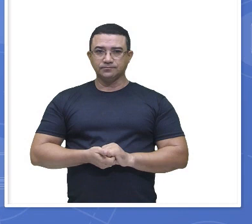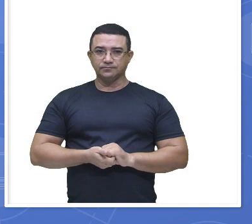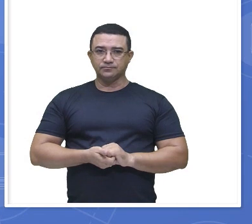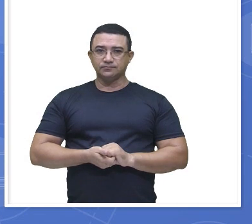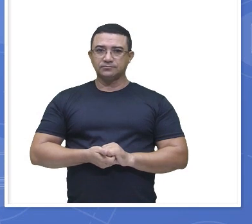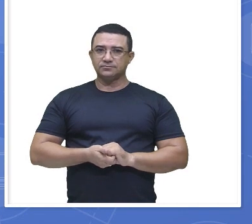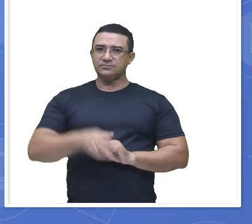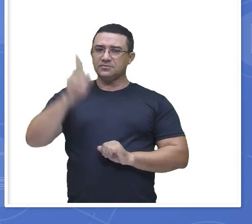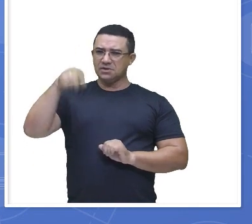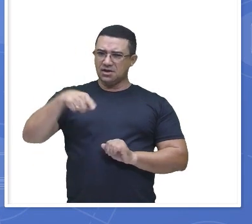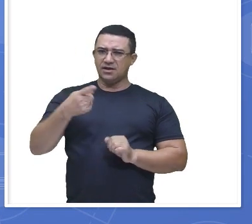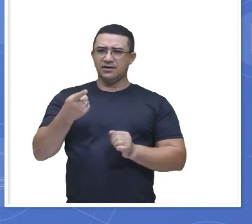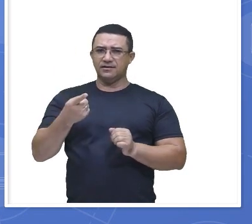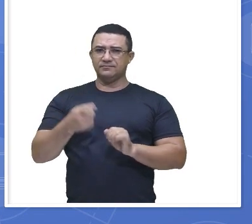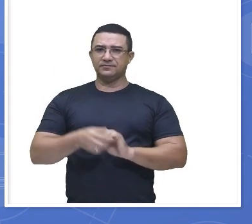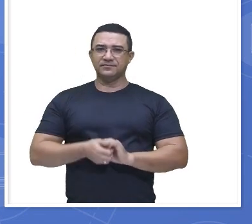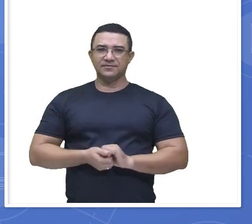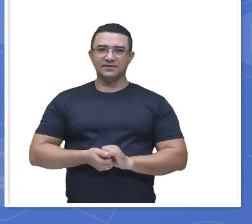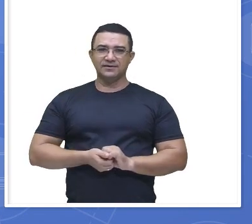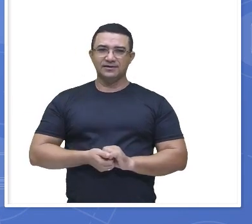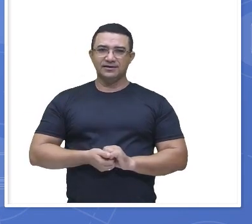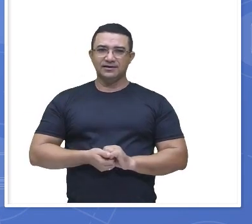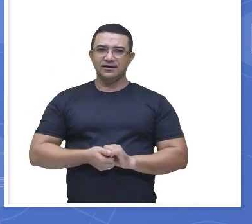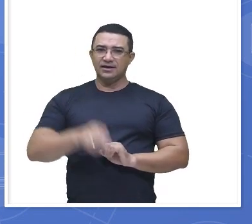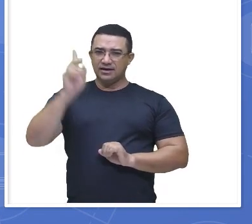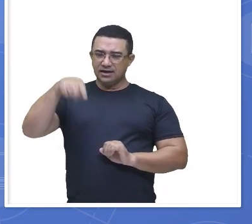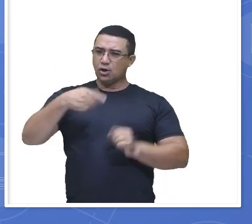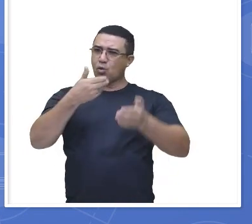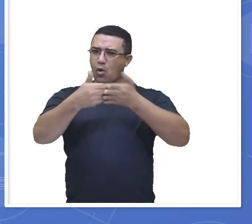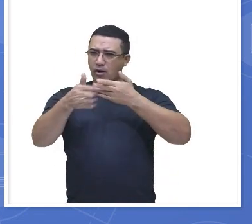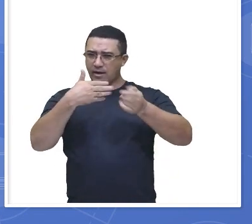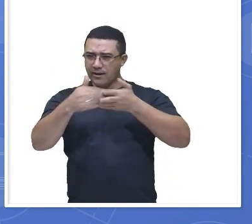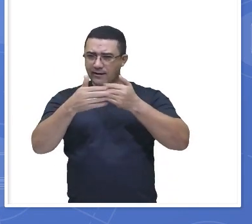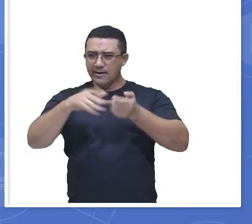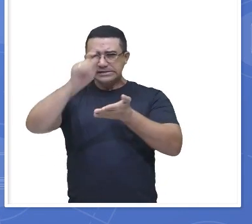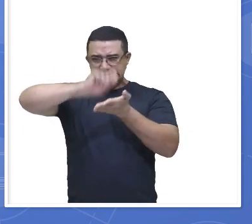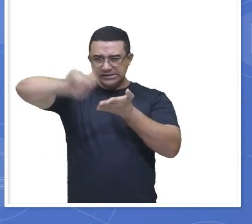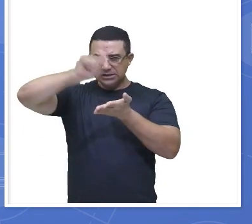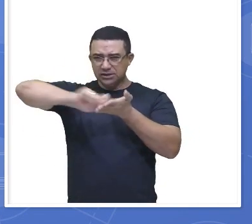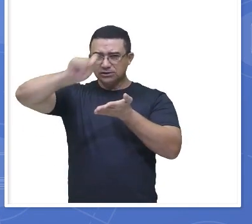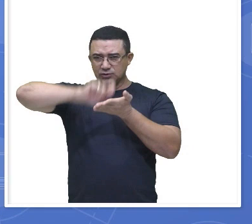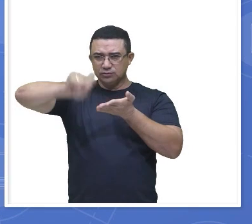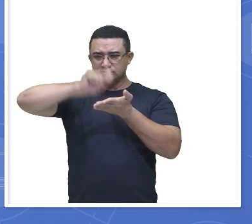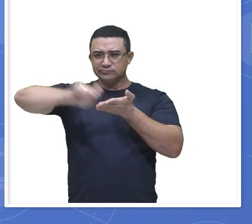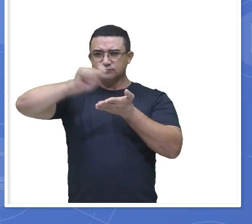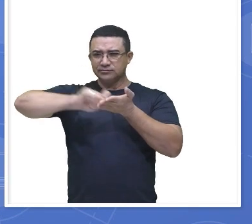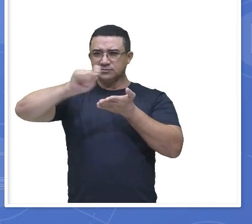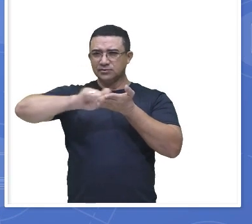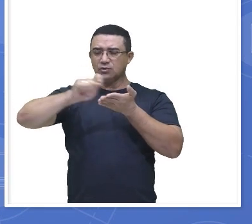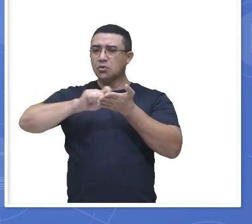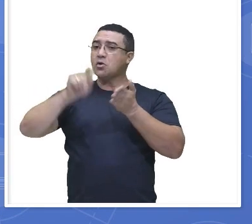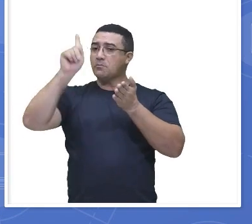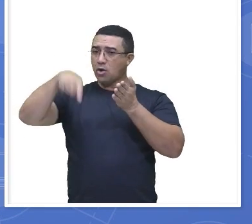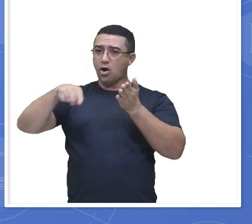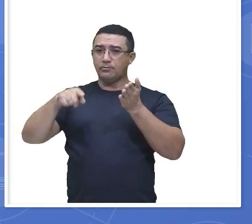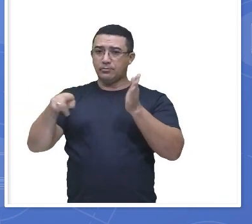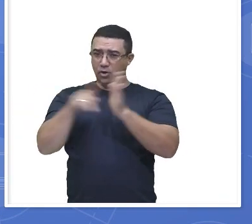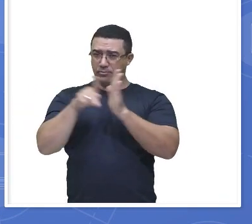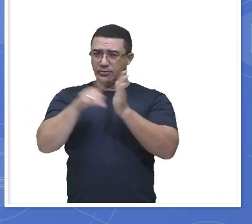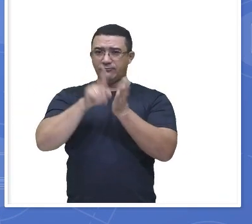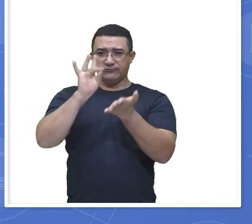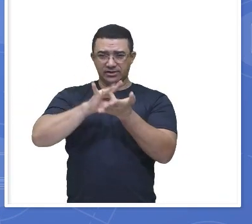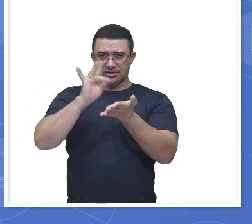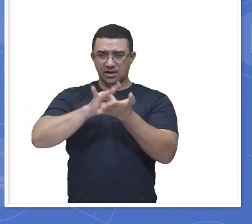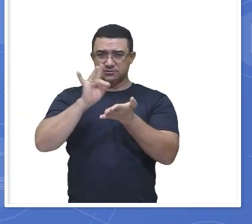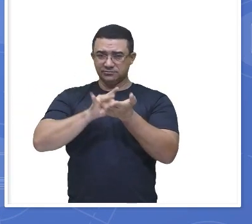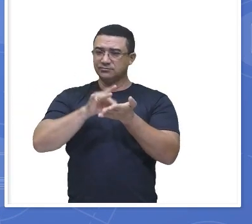qualquer obra, volta por favor, é qualquer obra escrita em versão original e constitui um livro